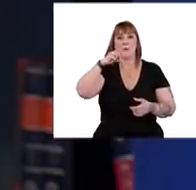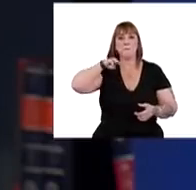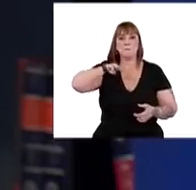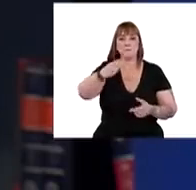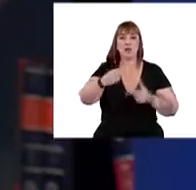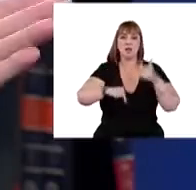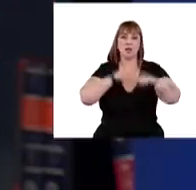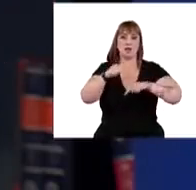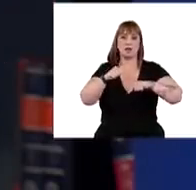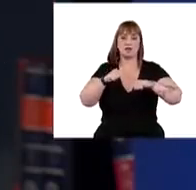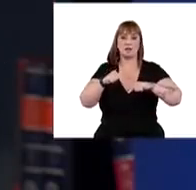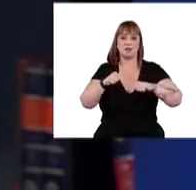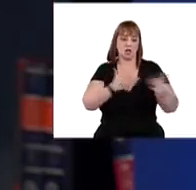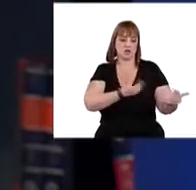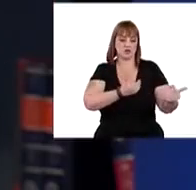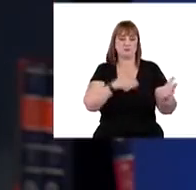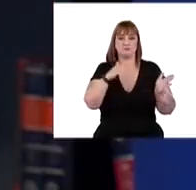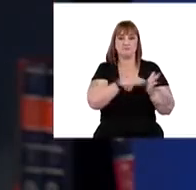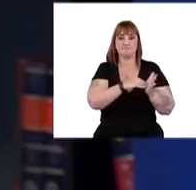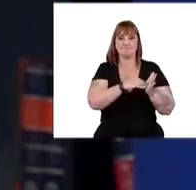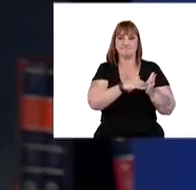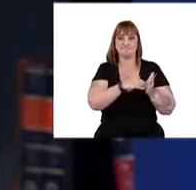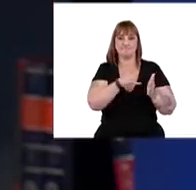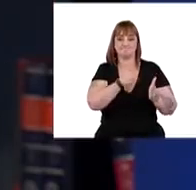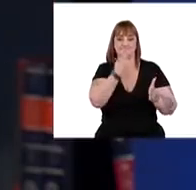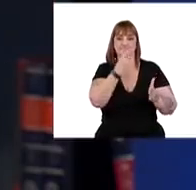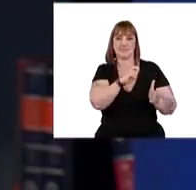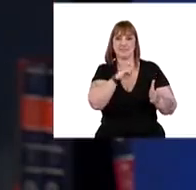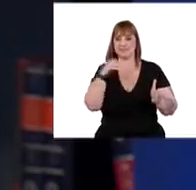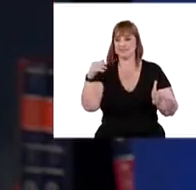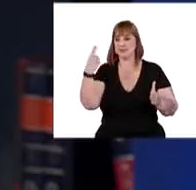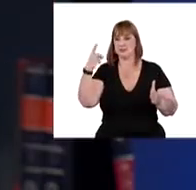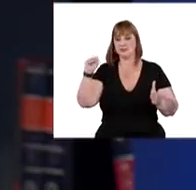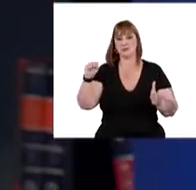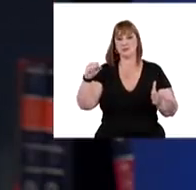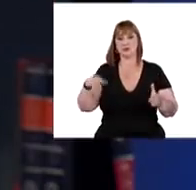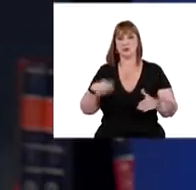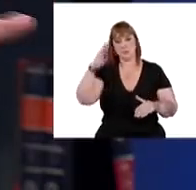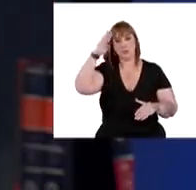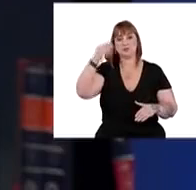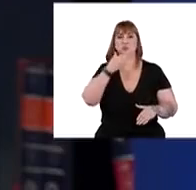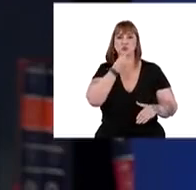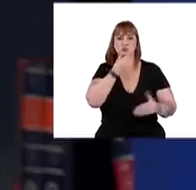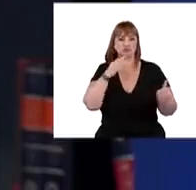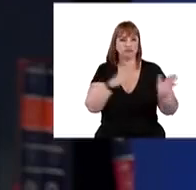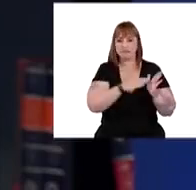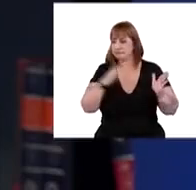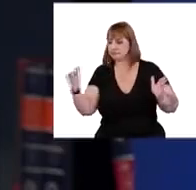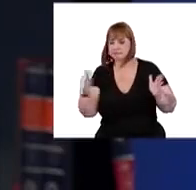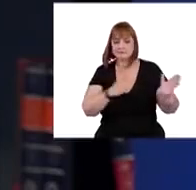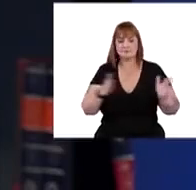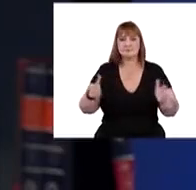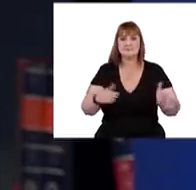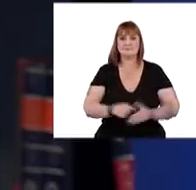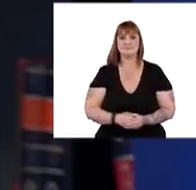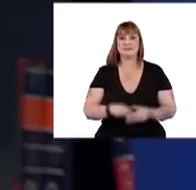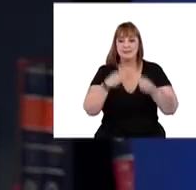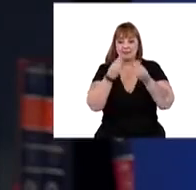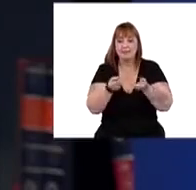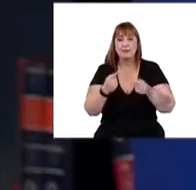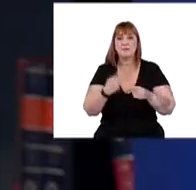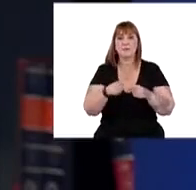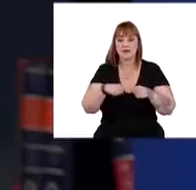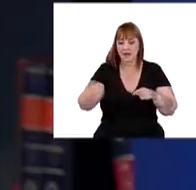empregos para jovens entre 15 e 18 anos, principalmente o sexo masculino, mas válido para os dois, porque esses